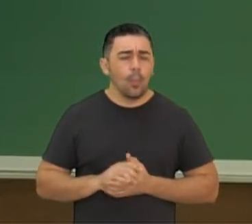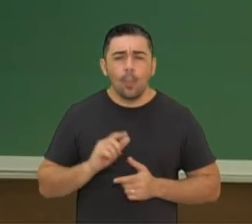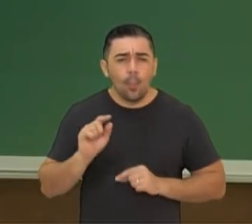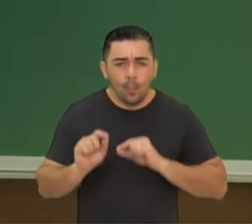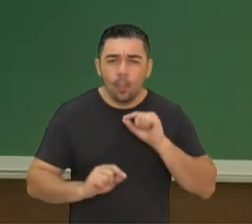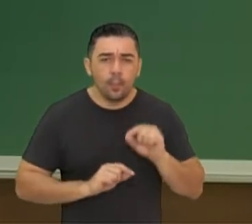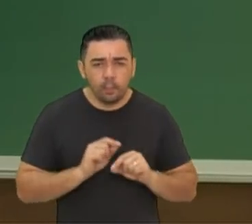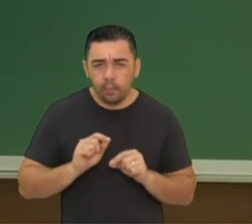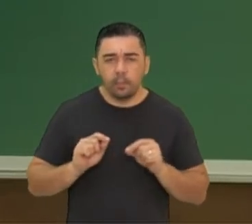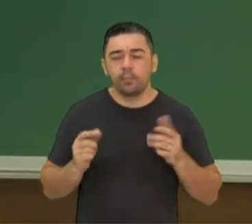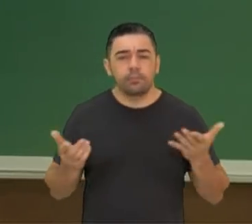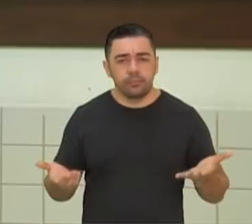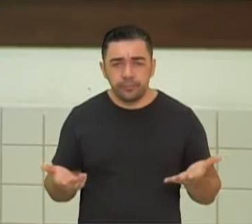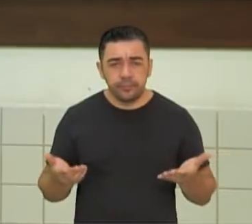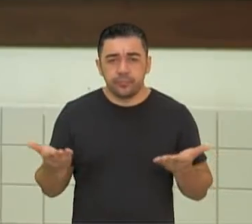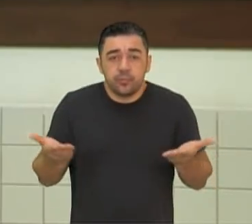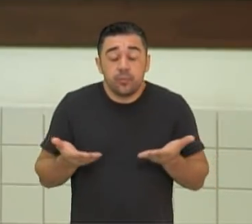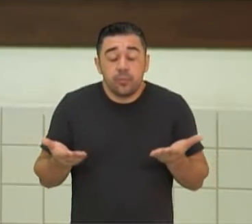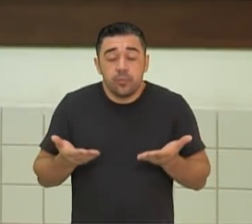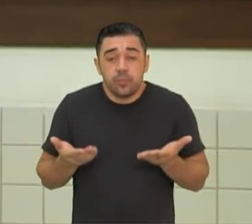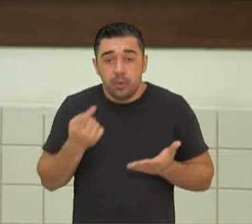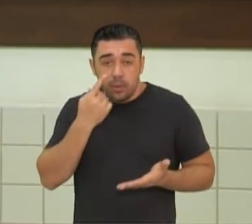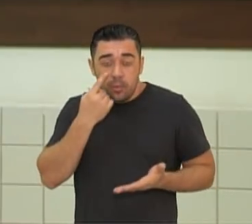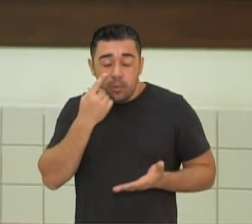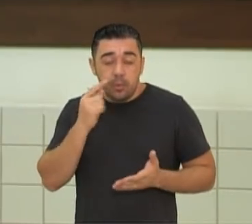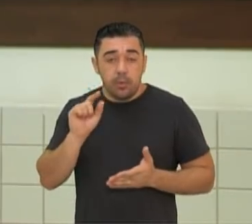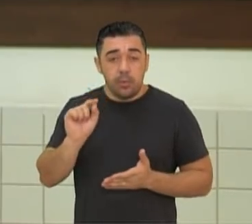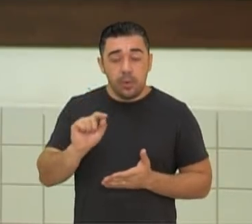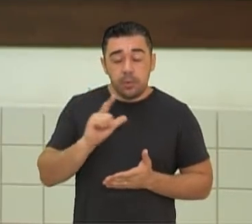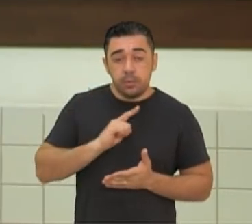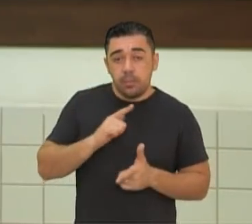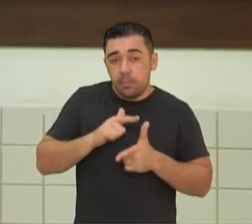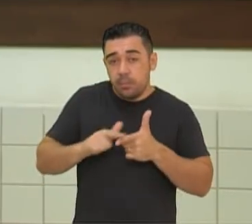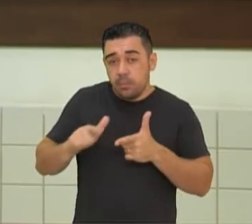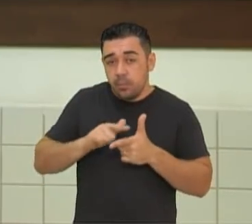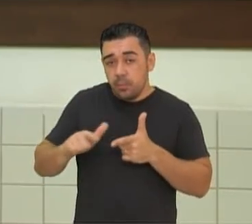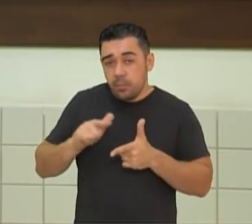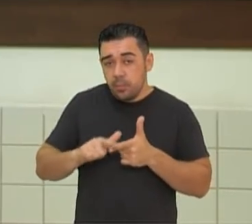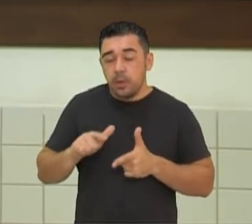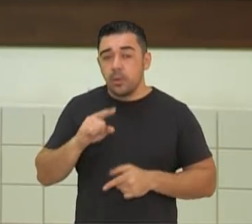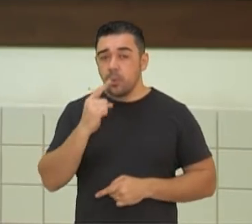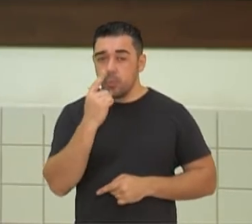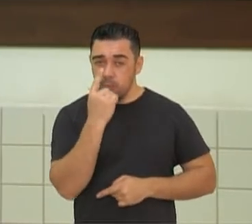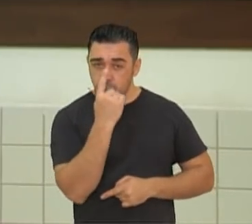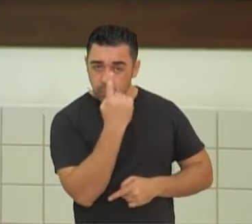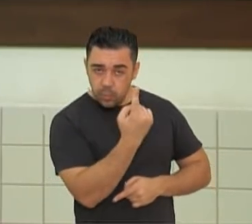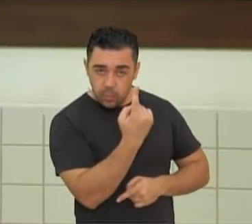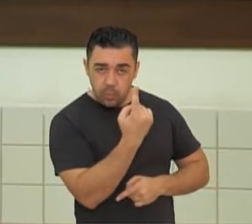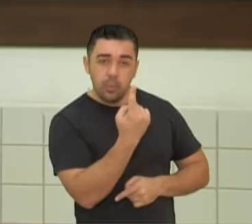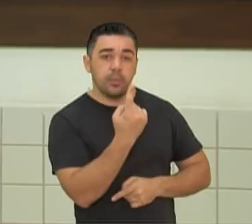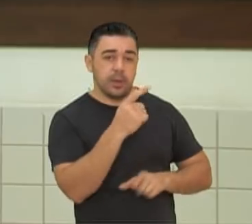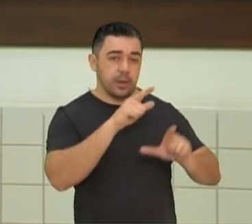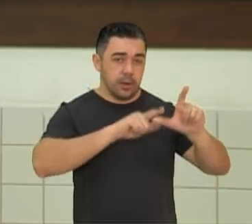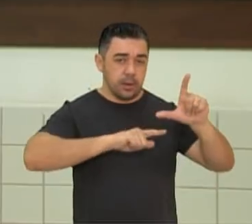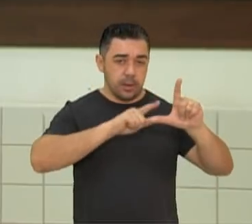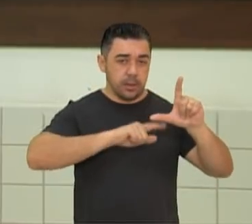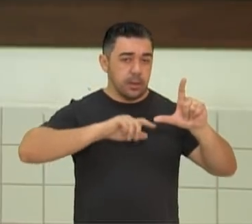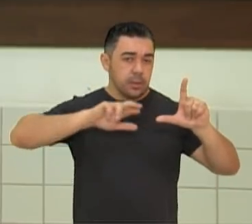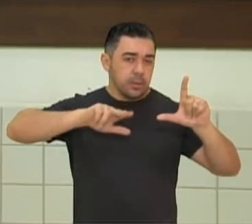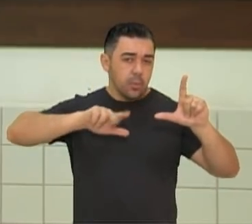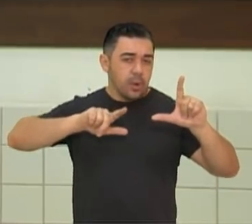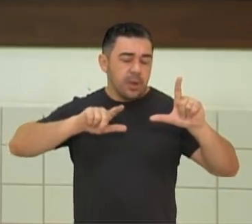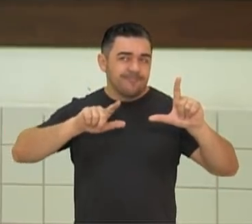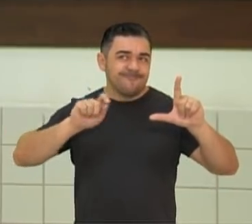Hoje nós vamos fazer o seguinte, nós vamos perceber que existem situações, problema, em que uma variável apenas não é suficiente